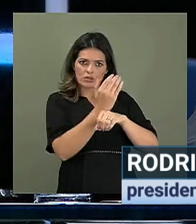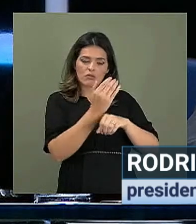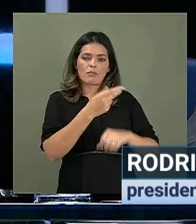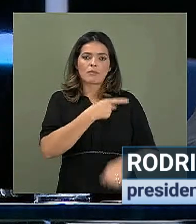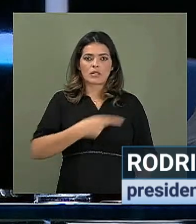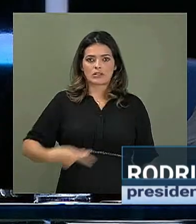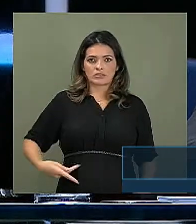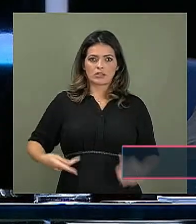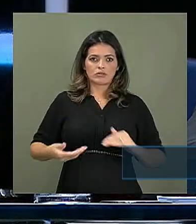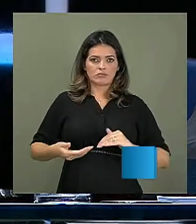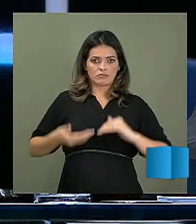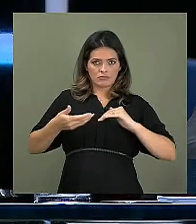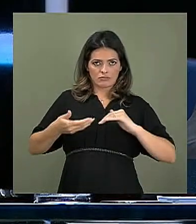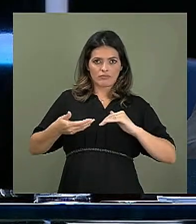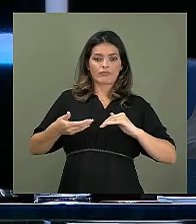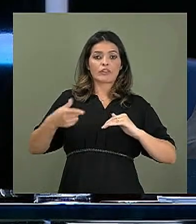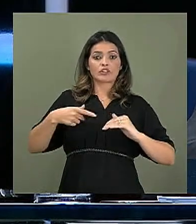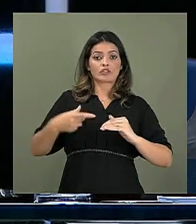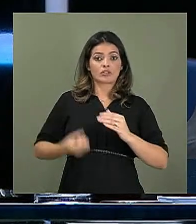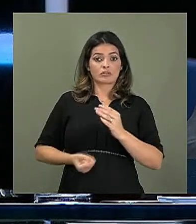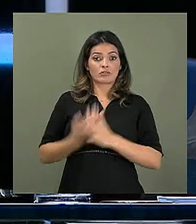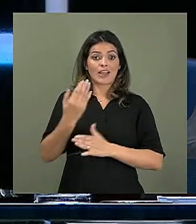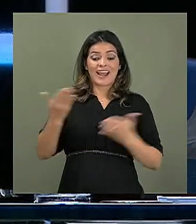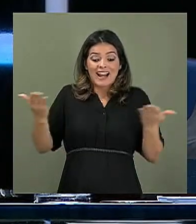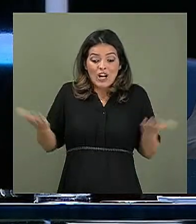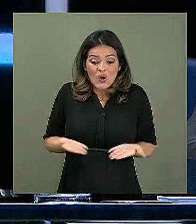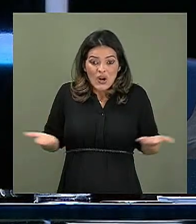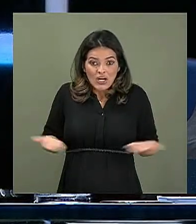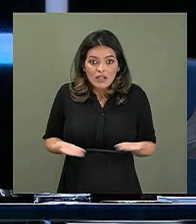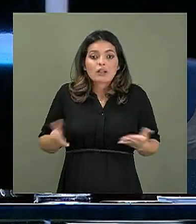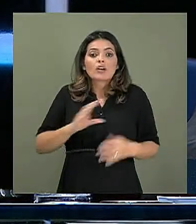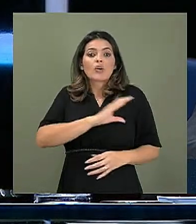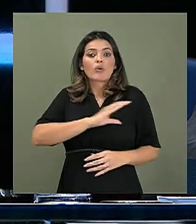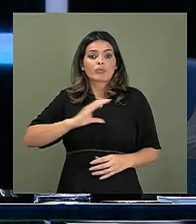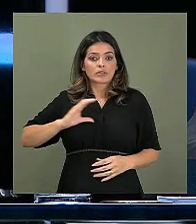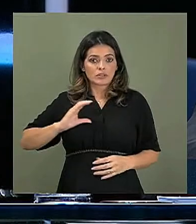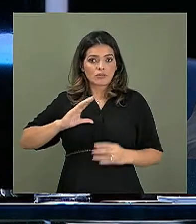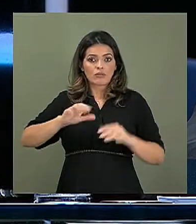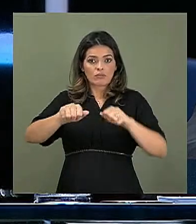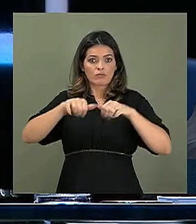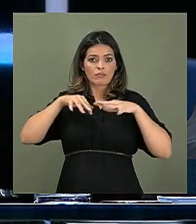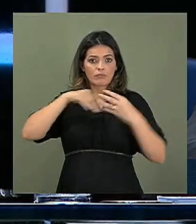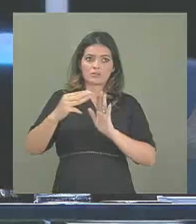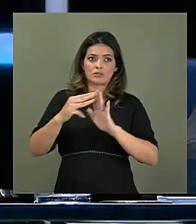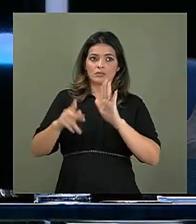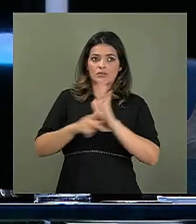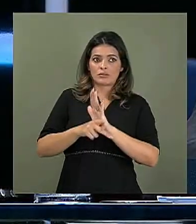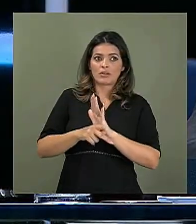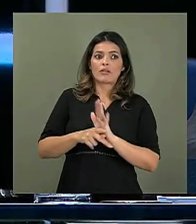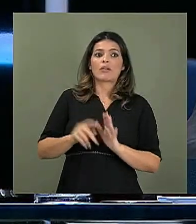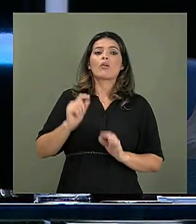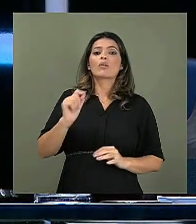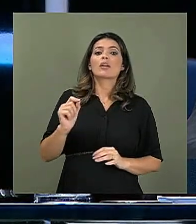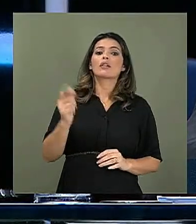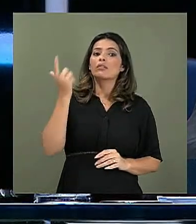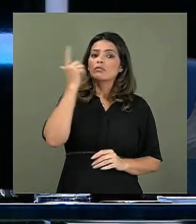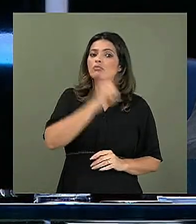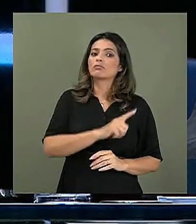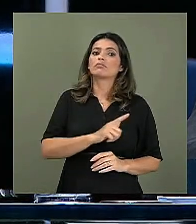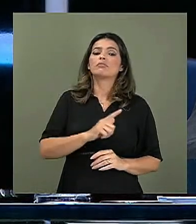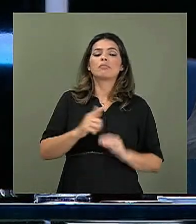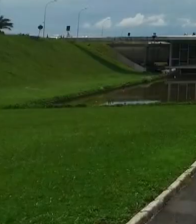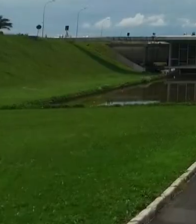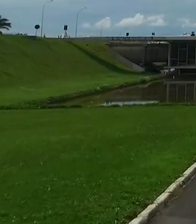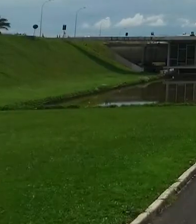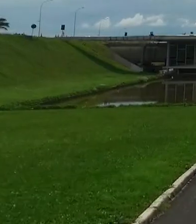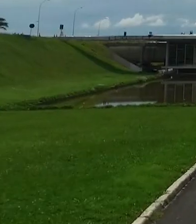presidência do congresso nacional da instalação imediata das comissões mistas de medidas Provisórias para que possamos cumprido o nosso